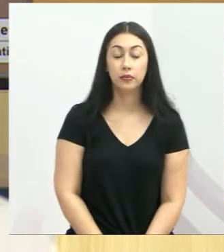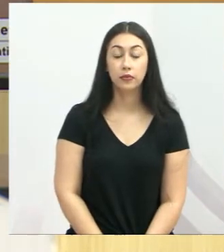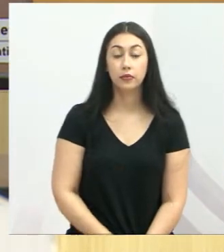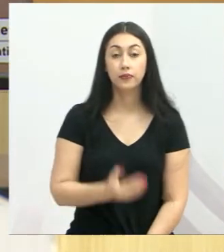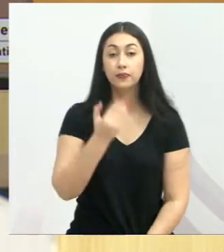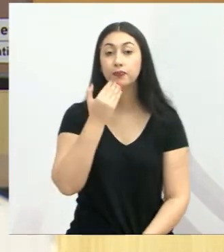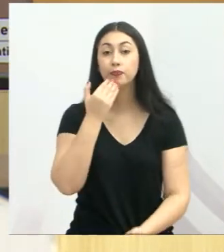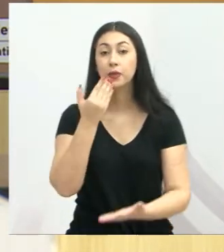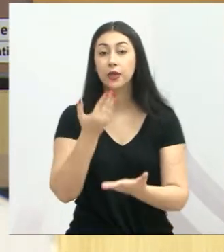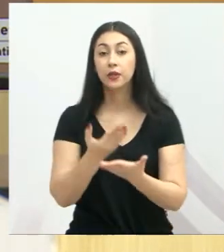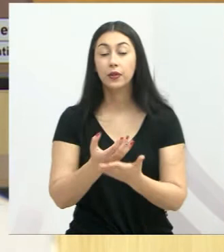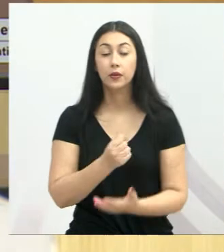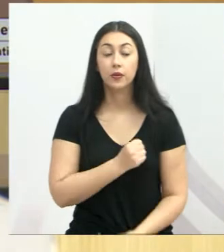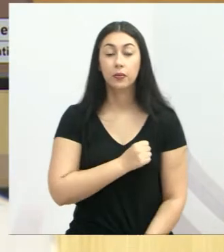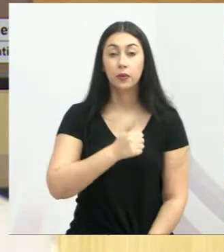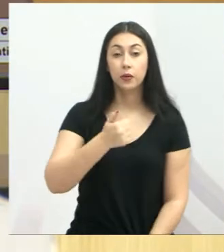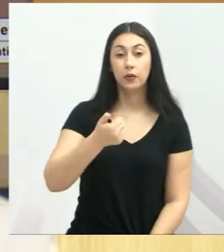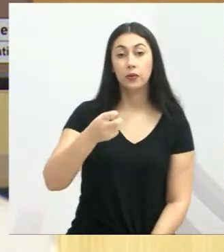Requerimento